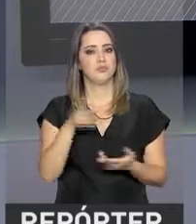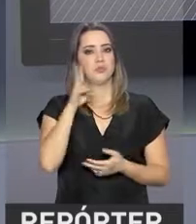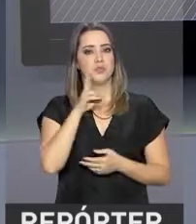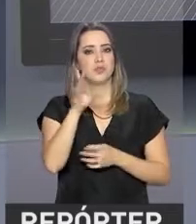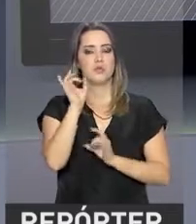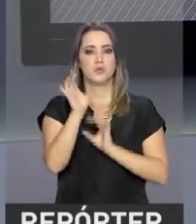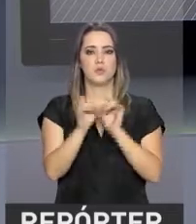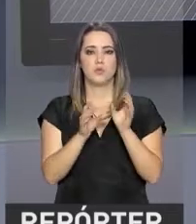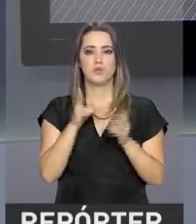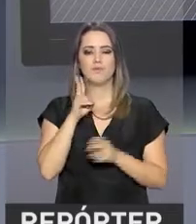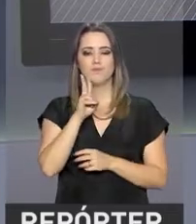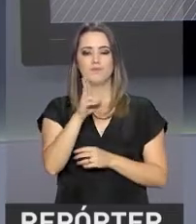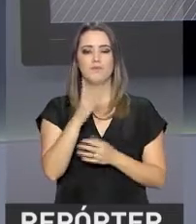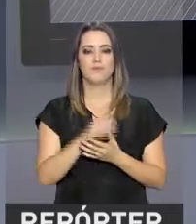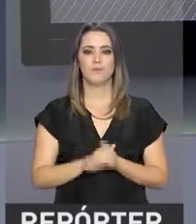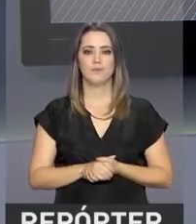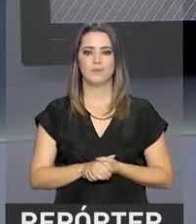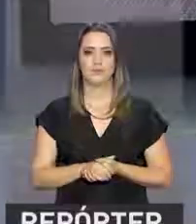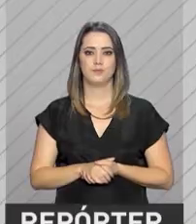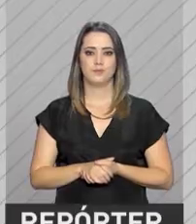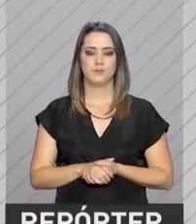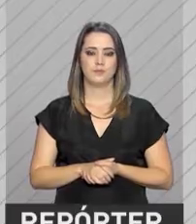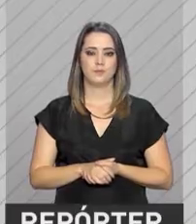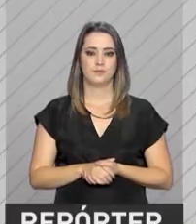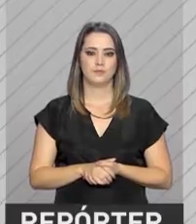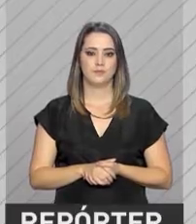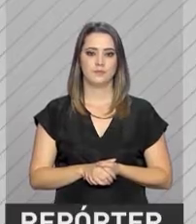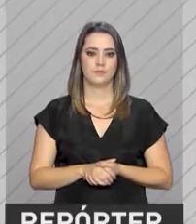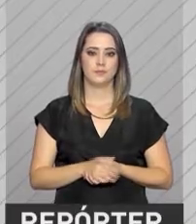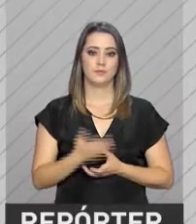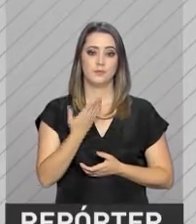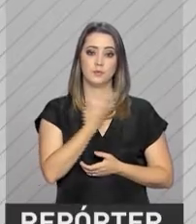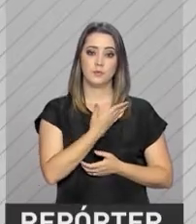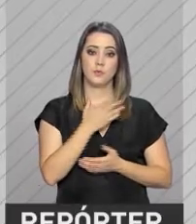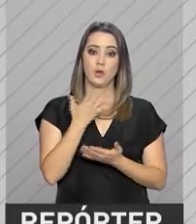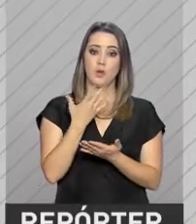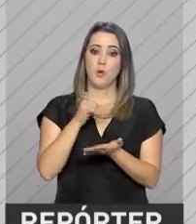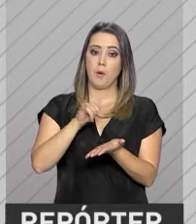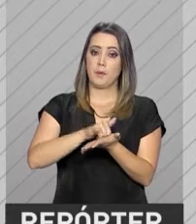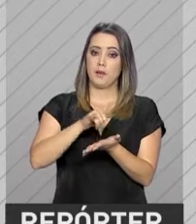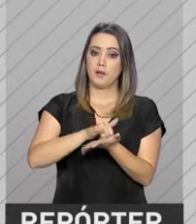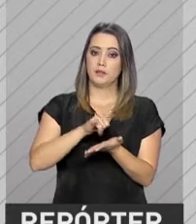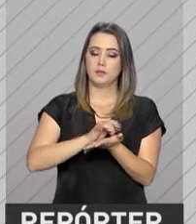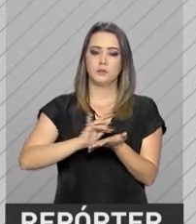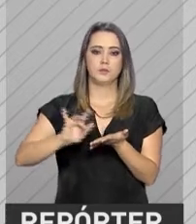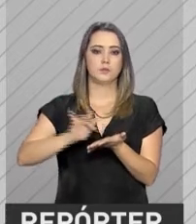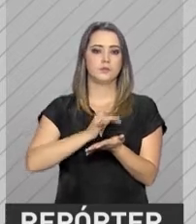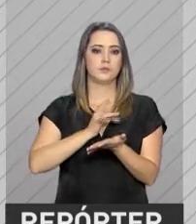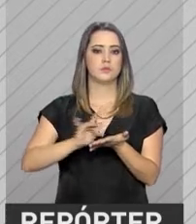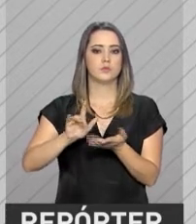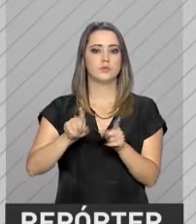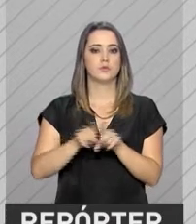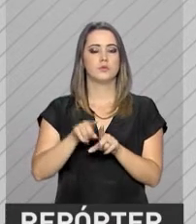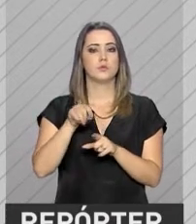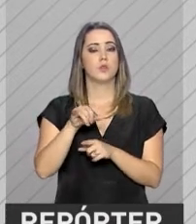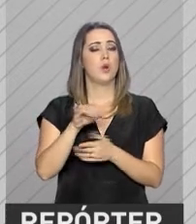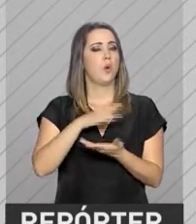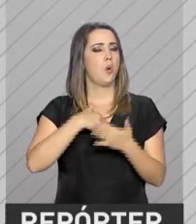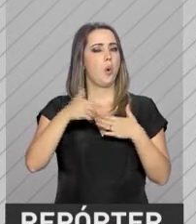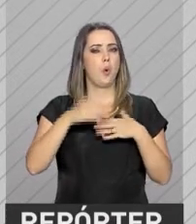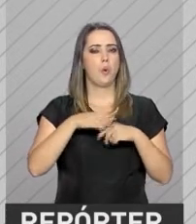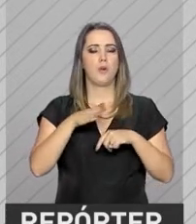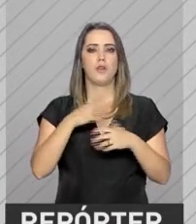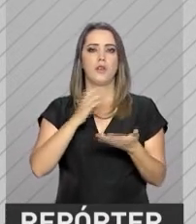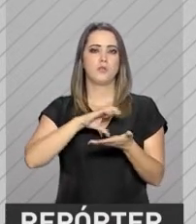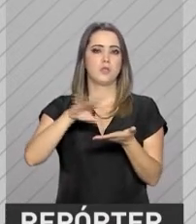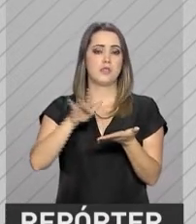veja como funciona o aplicativo pode ser baixado em smartphones android e o s